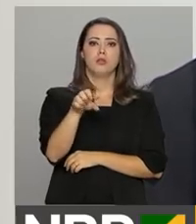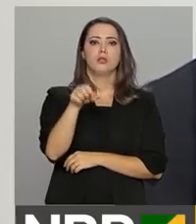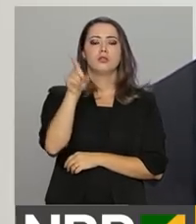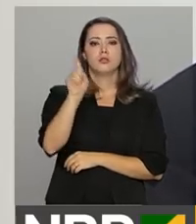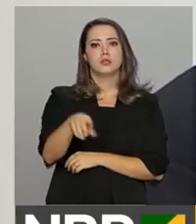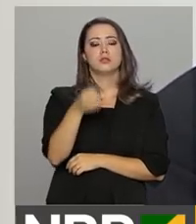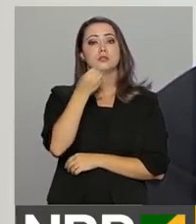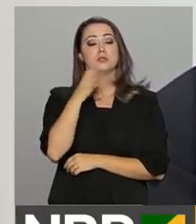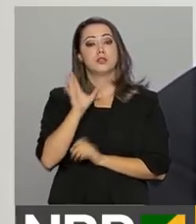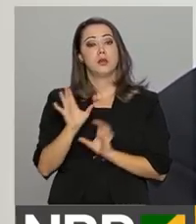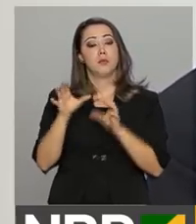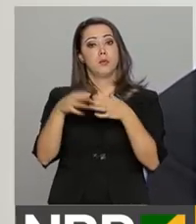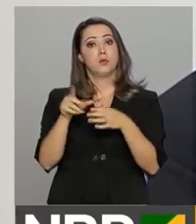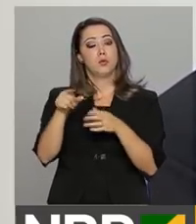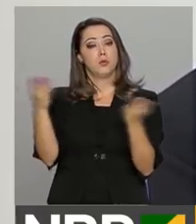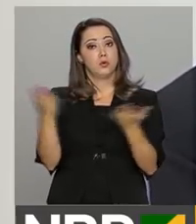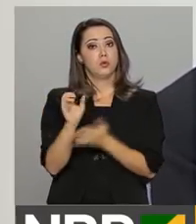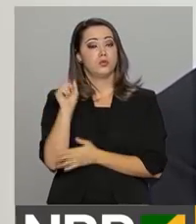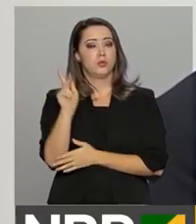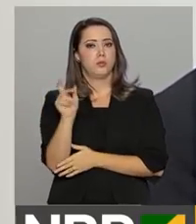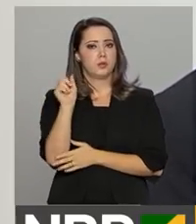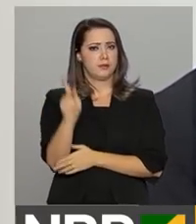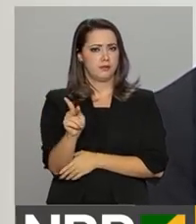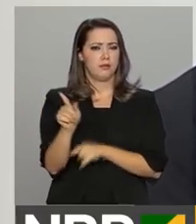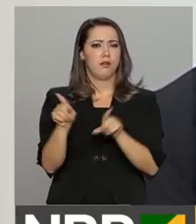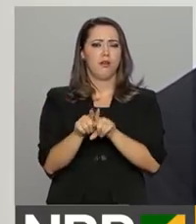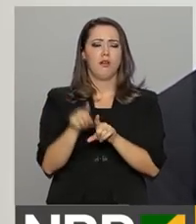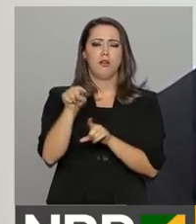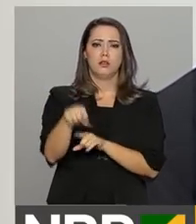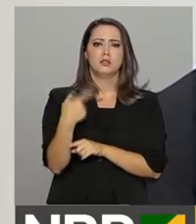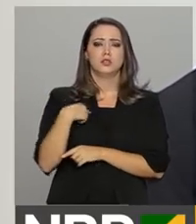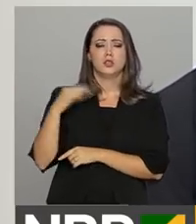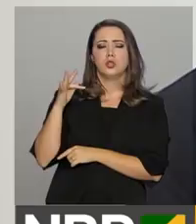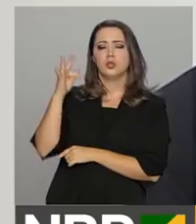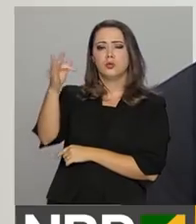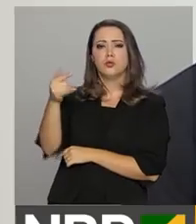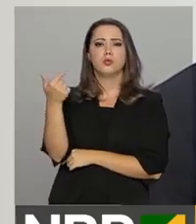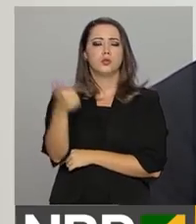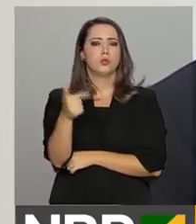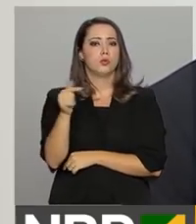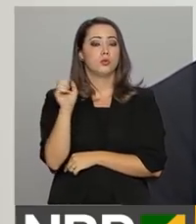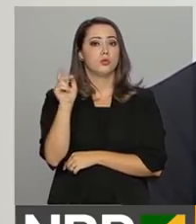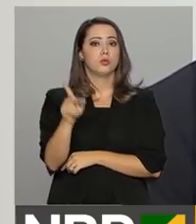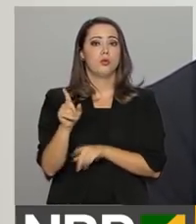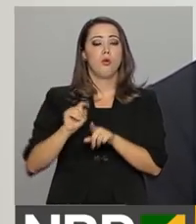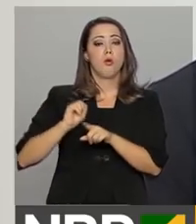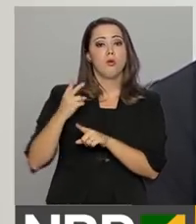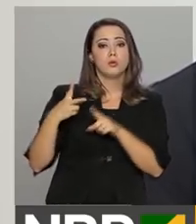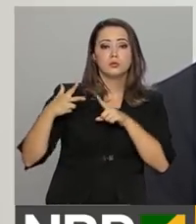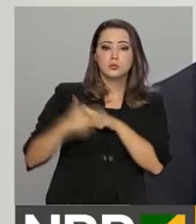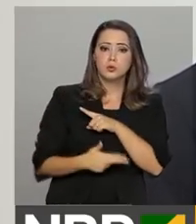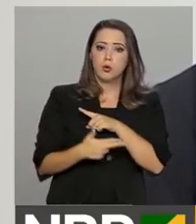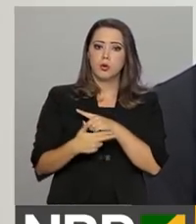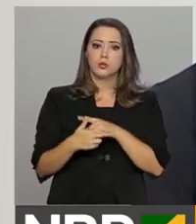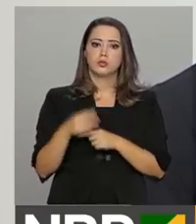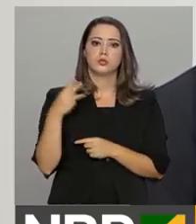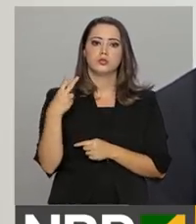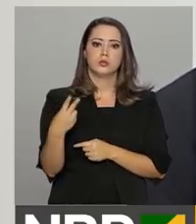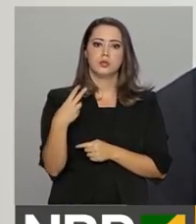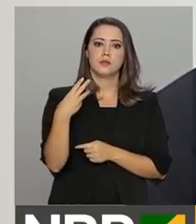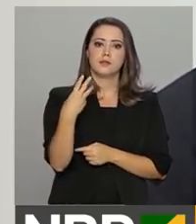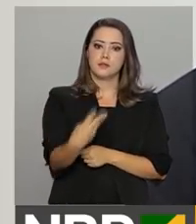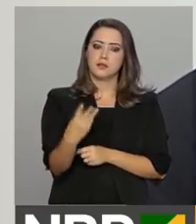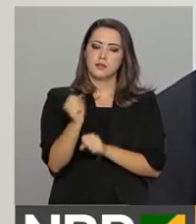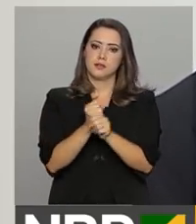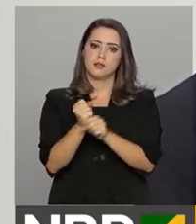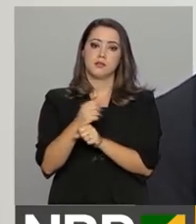daqueles hoje aposentados que seguramente não serão mais aposentados ou terão cortes daqui a dois três anos se não